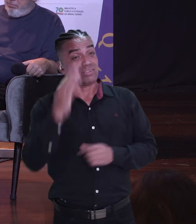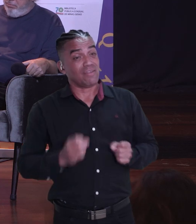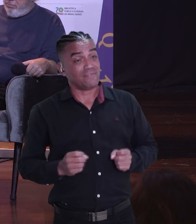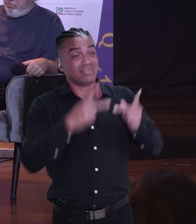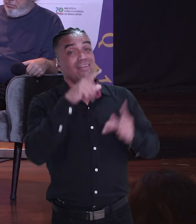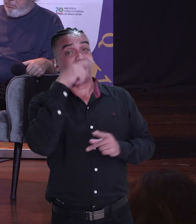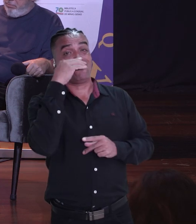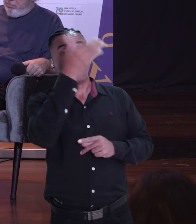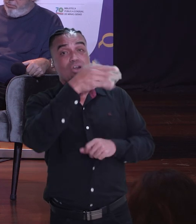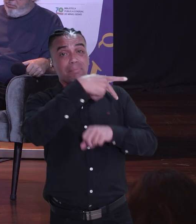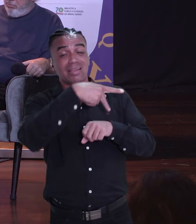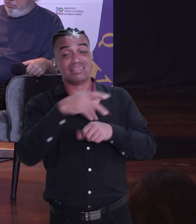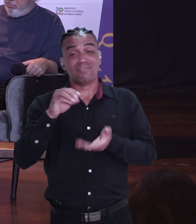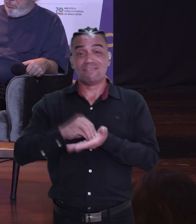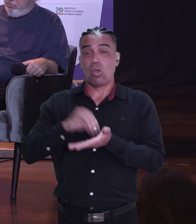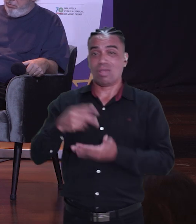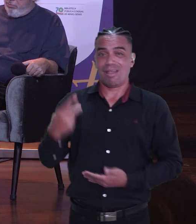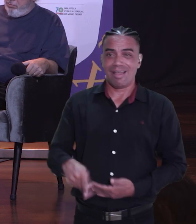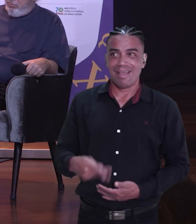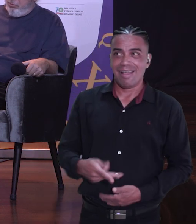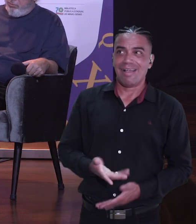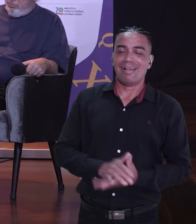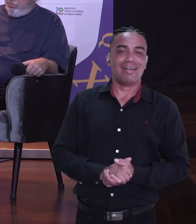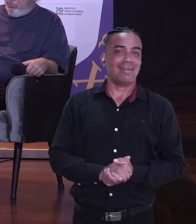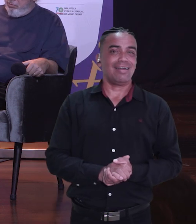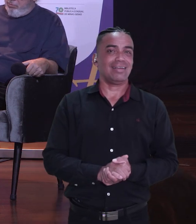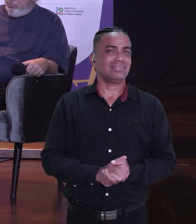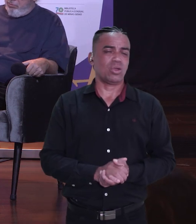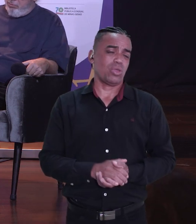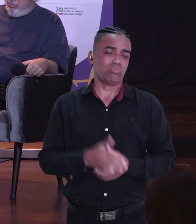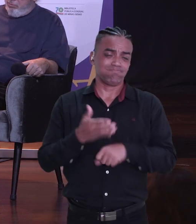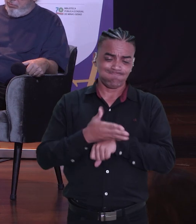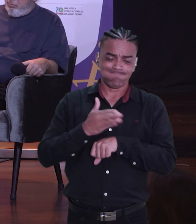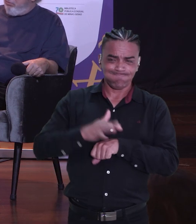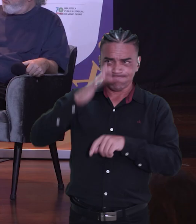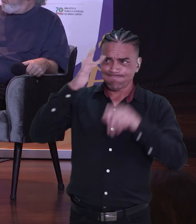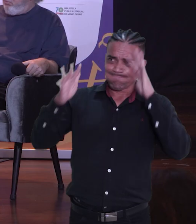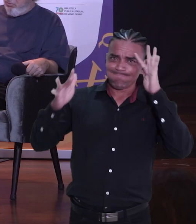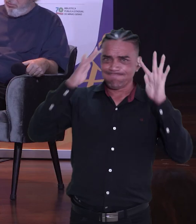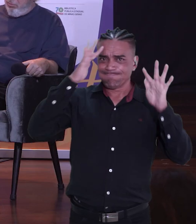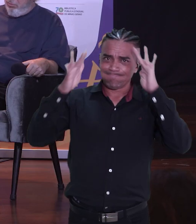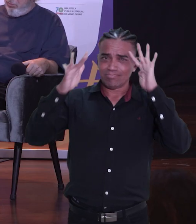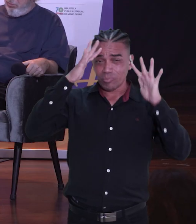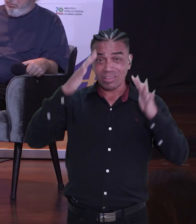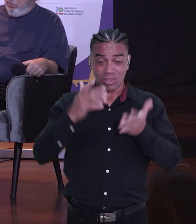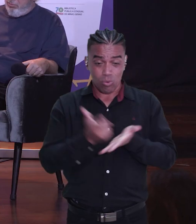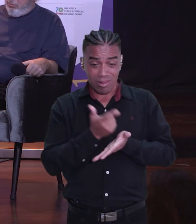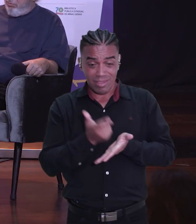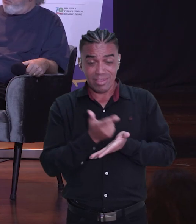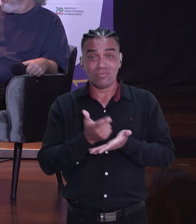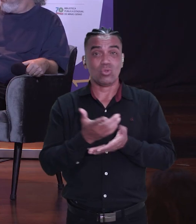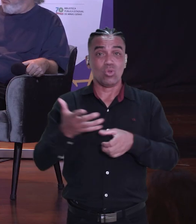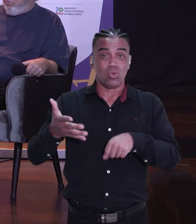alimento para fora e vai faltar aqui, enfim, não tinha como. E aí, fazendo um breve exercício de imaginação, eu vi que você tem muito